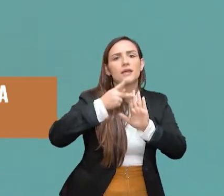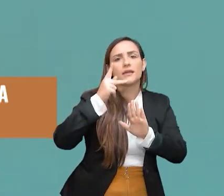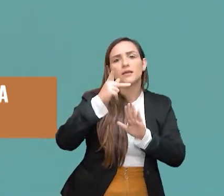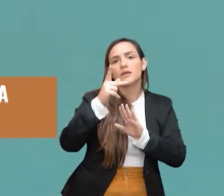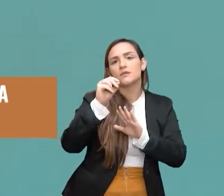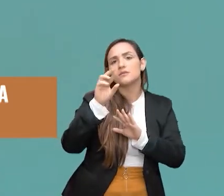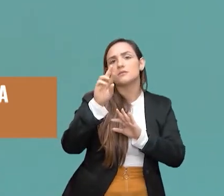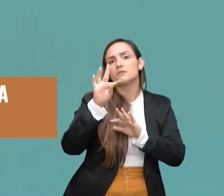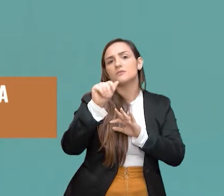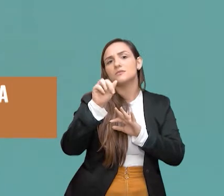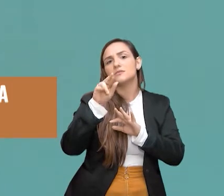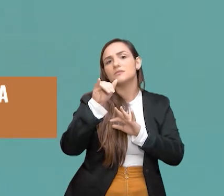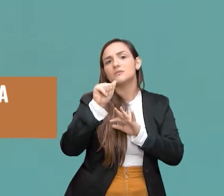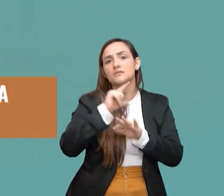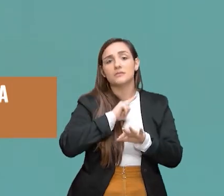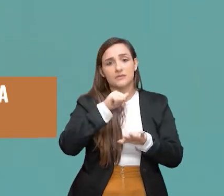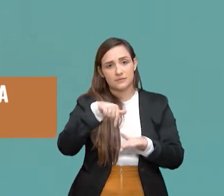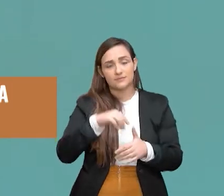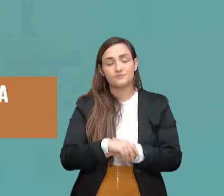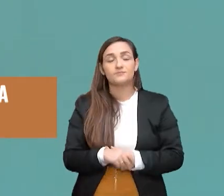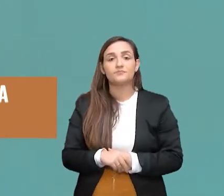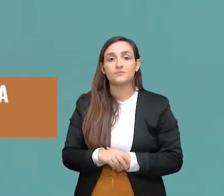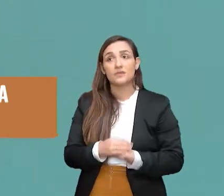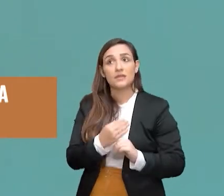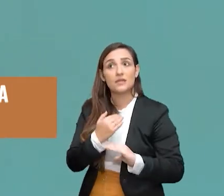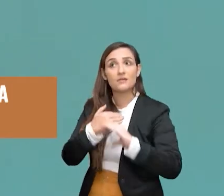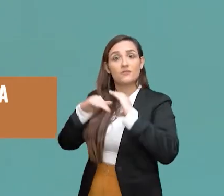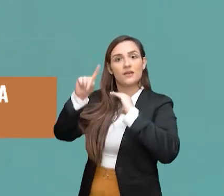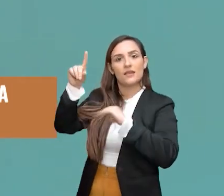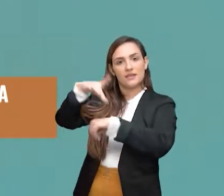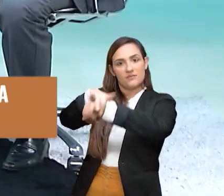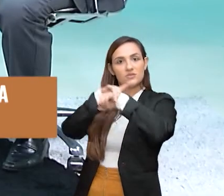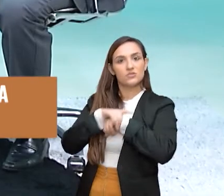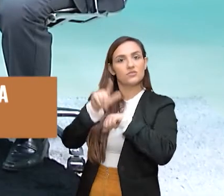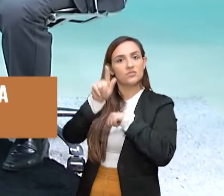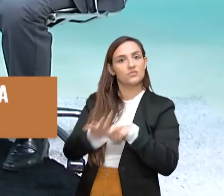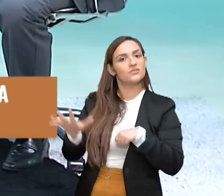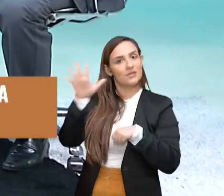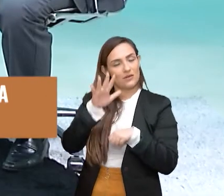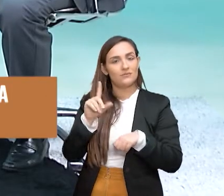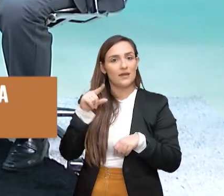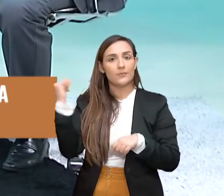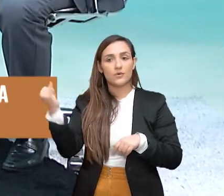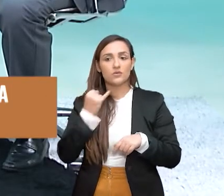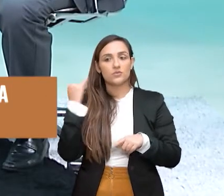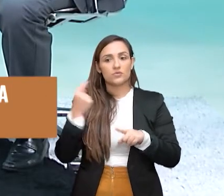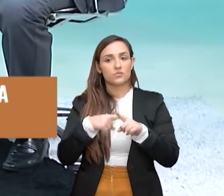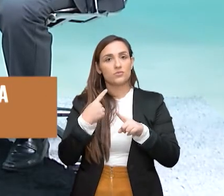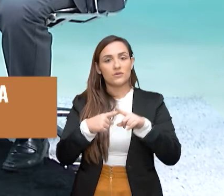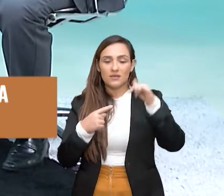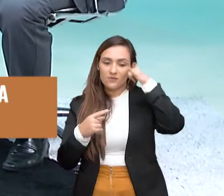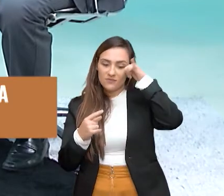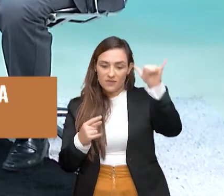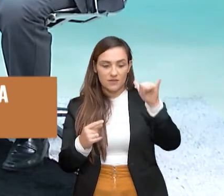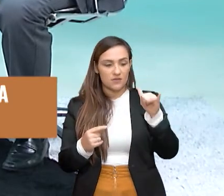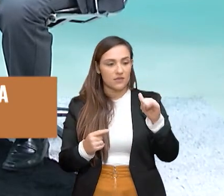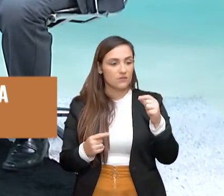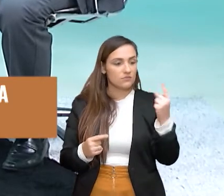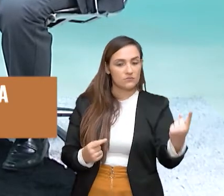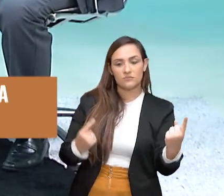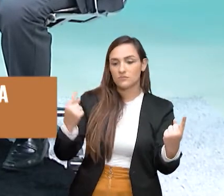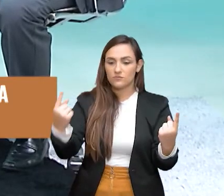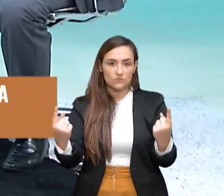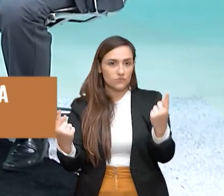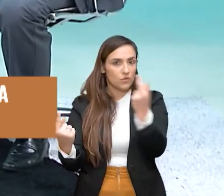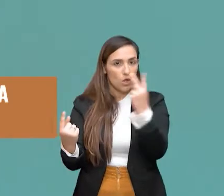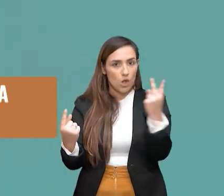portarias que são encaminhadas para a Defensoria Geral. Isso é importante porque a gente evita, por exemplo, que 2